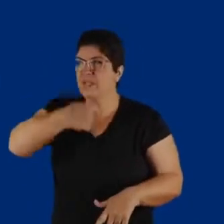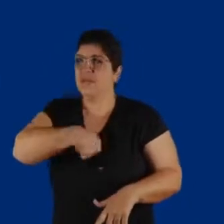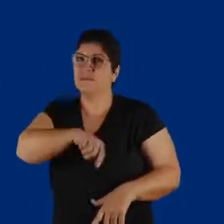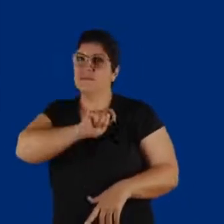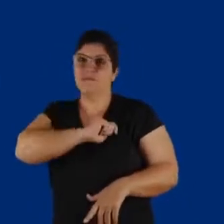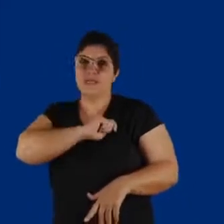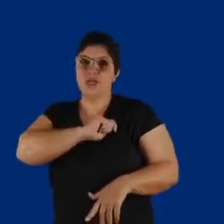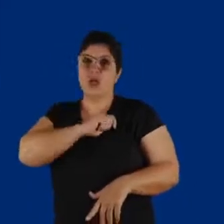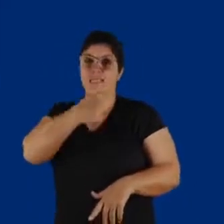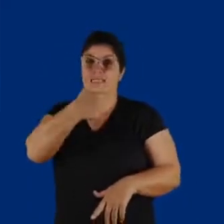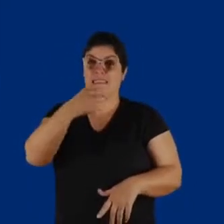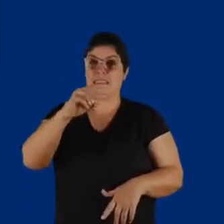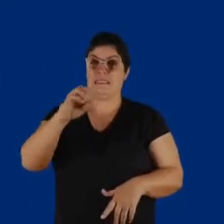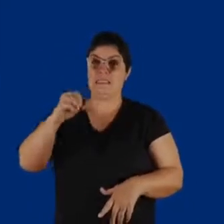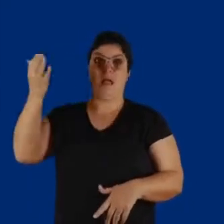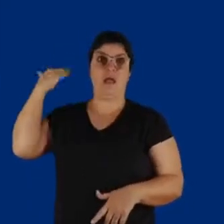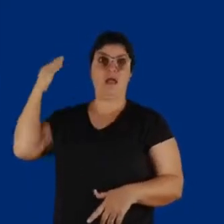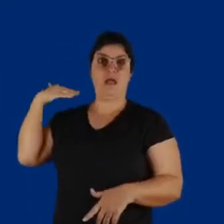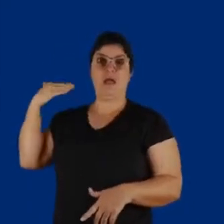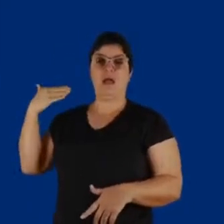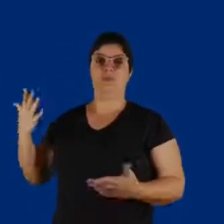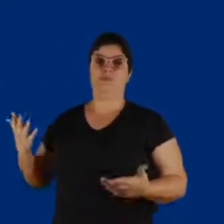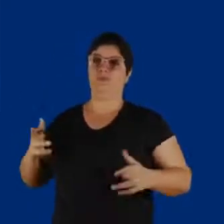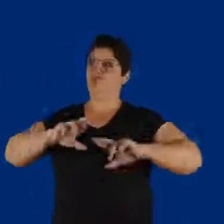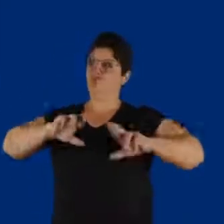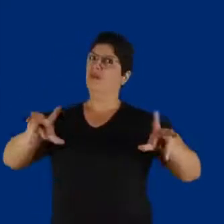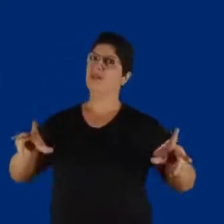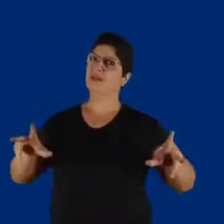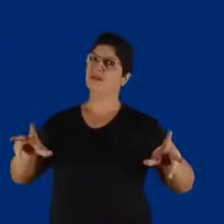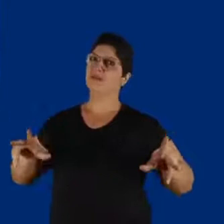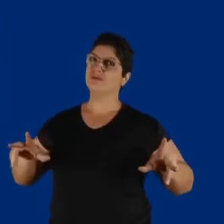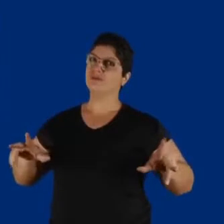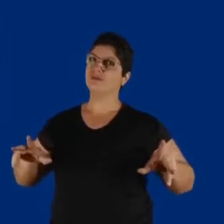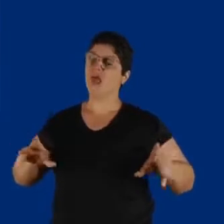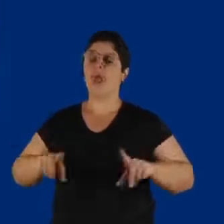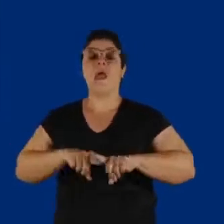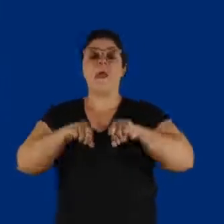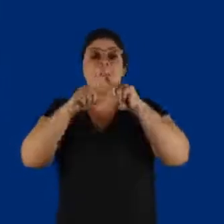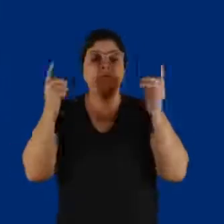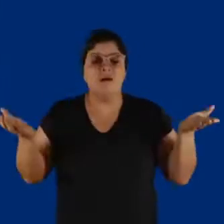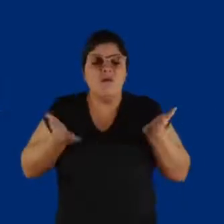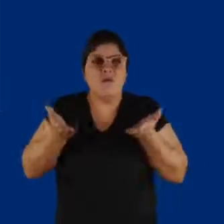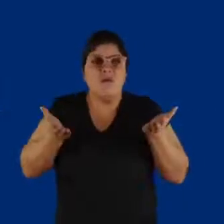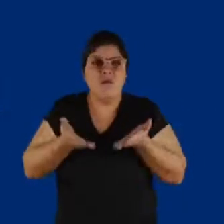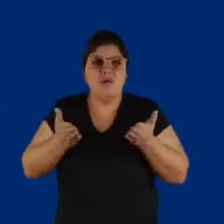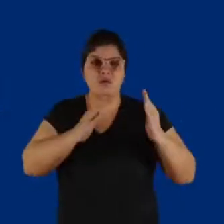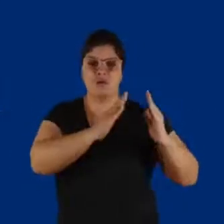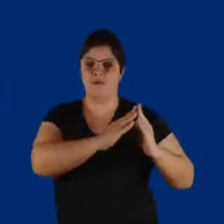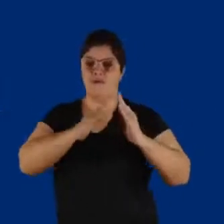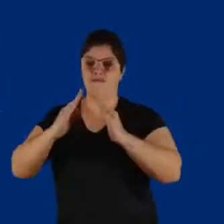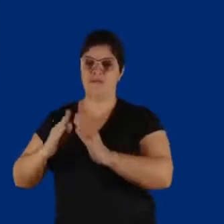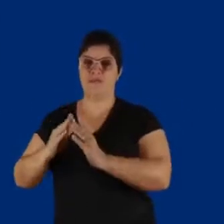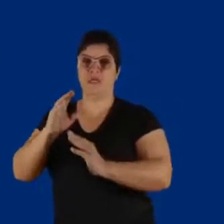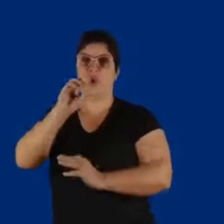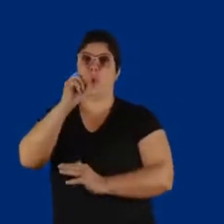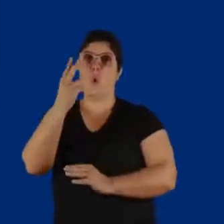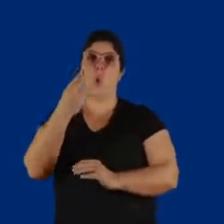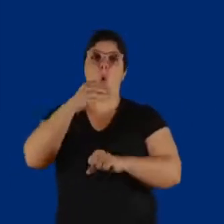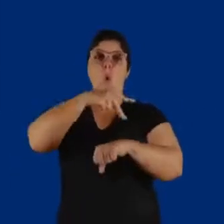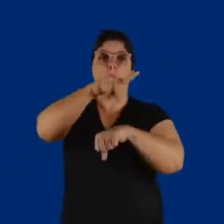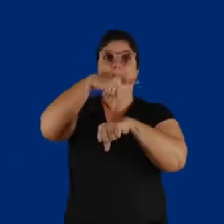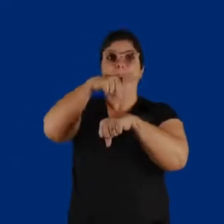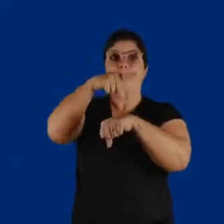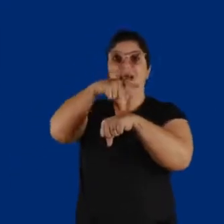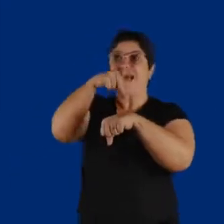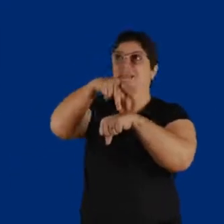pandemia. Então, agora nós sabemos que se o meu vizinho não for vacinado e um país vizinho não for protegido,